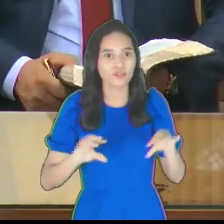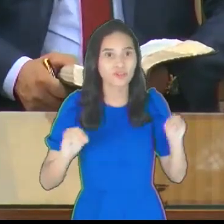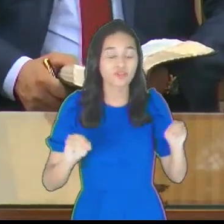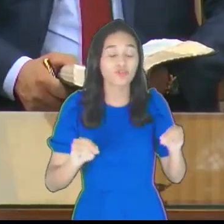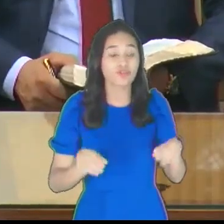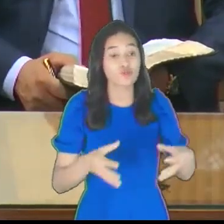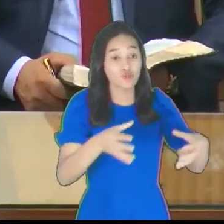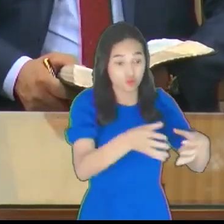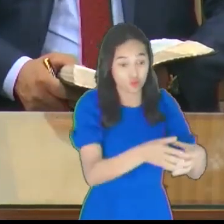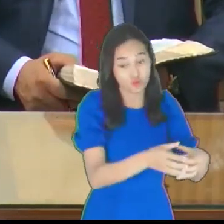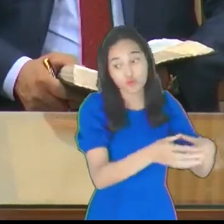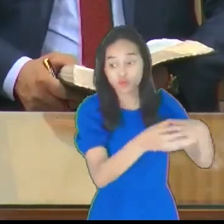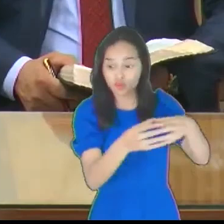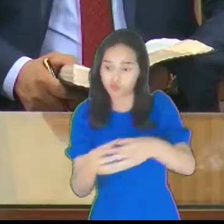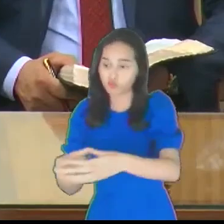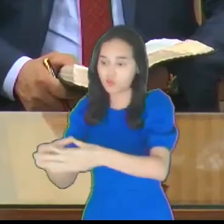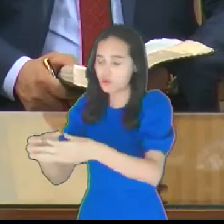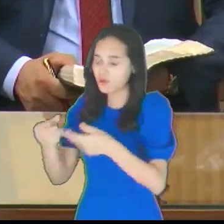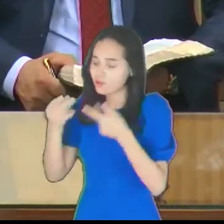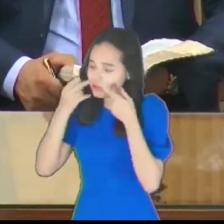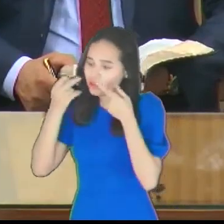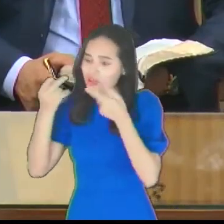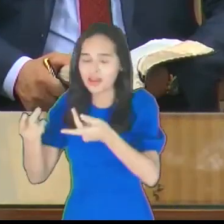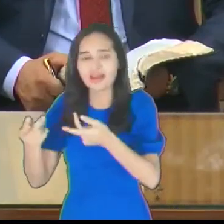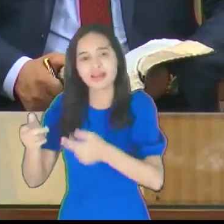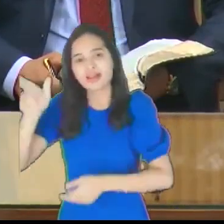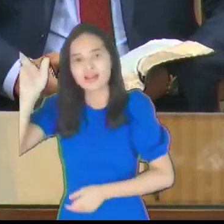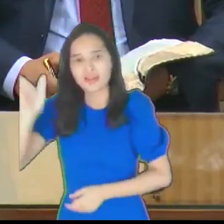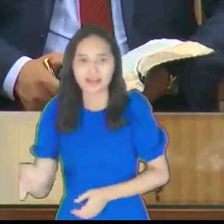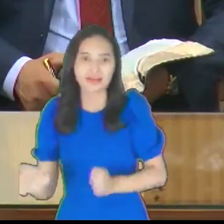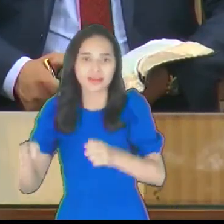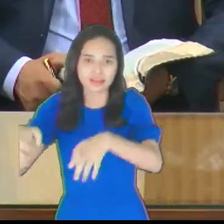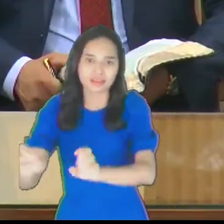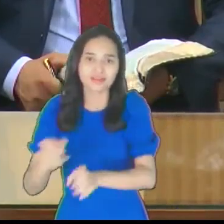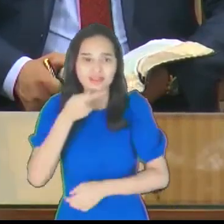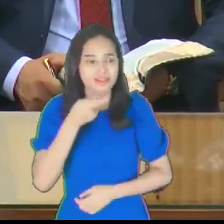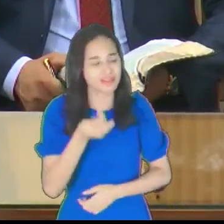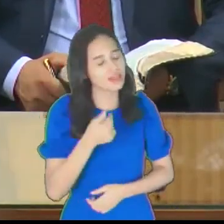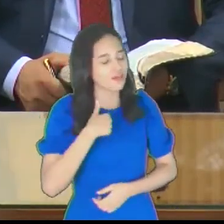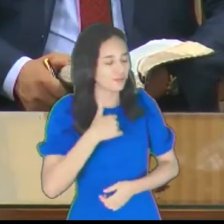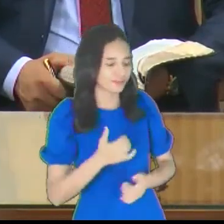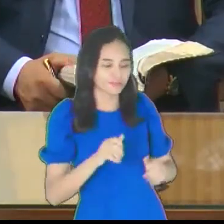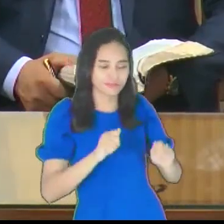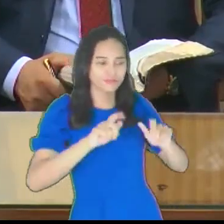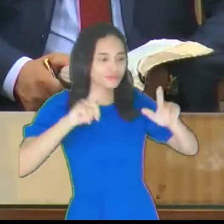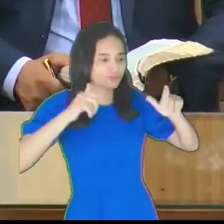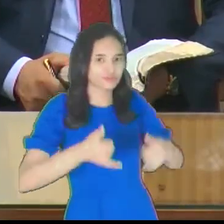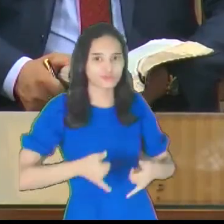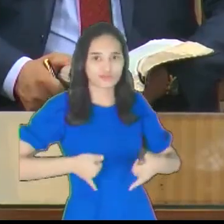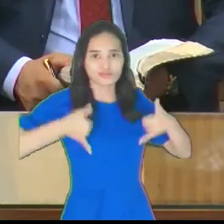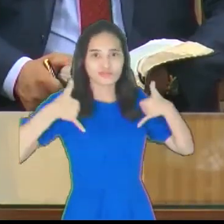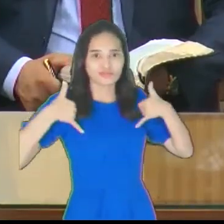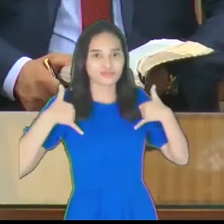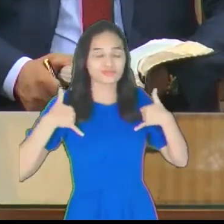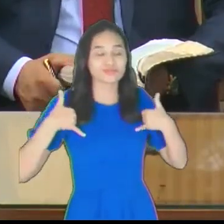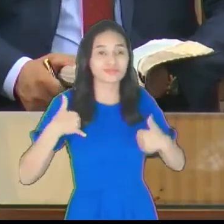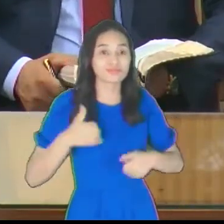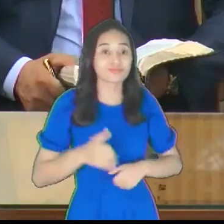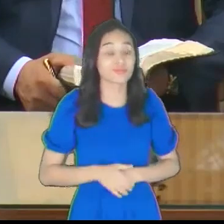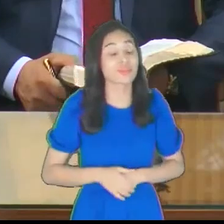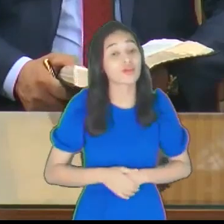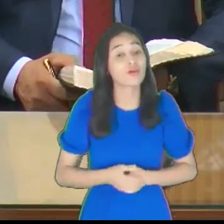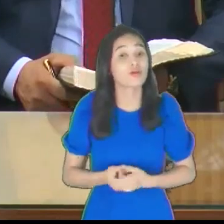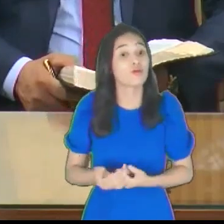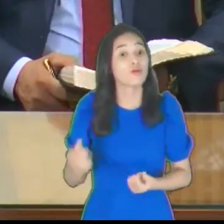Babilônia, ele disse: eu agora sou grande. Irmão, qual era o dele? Quando chegou aquela comissão da Babilônia